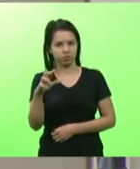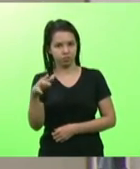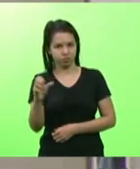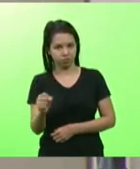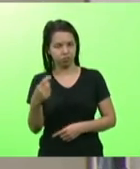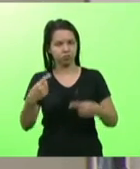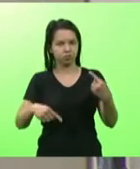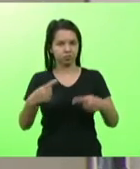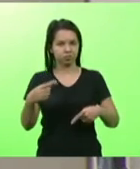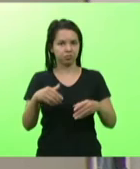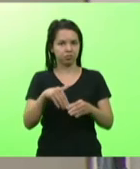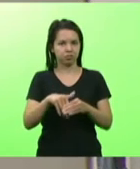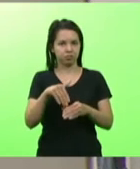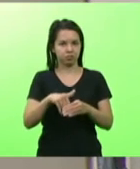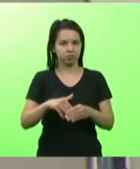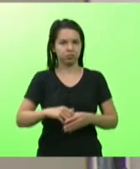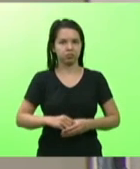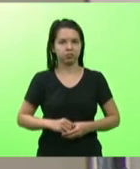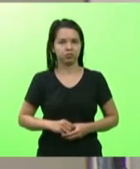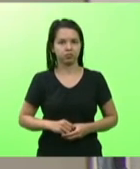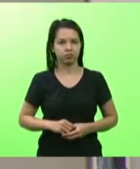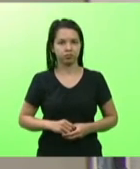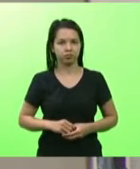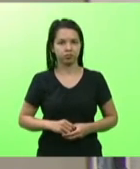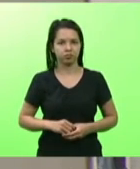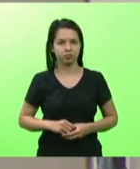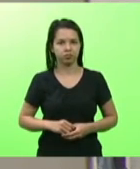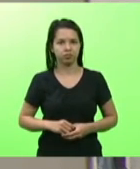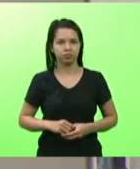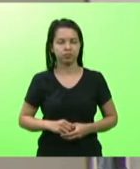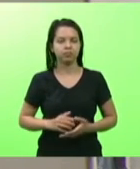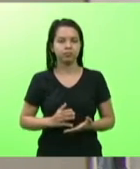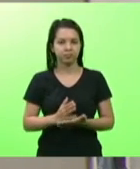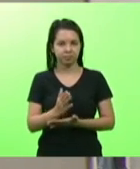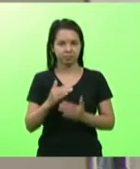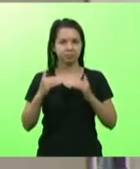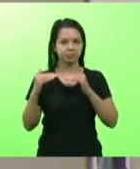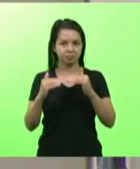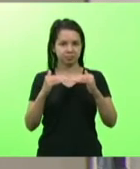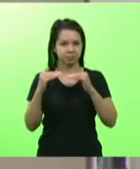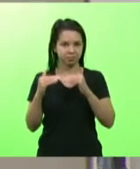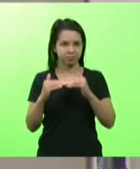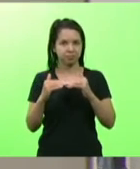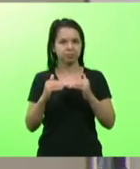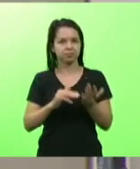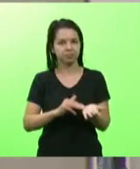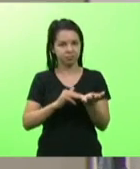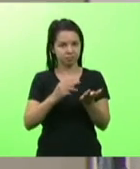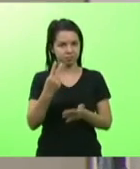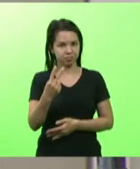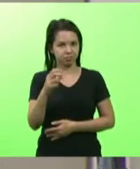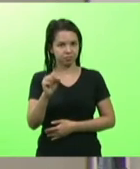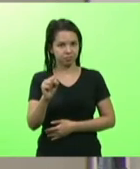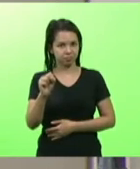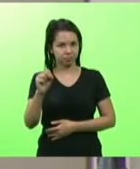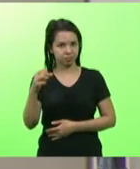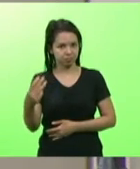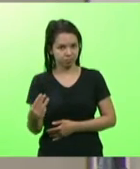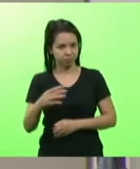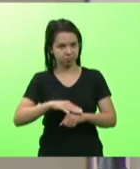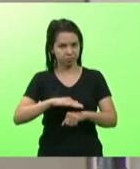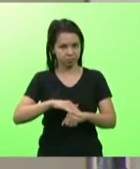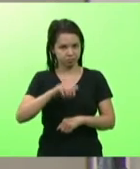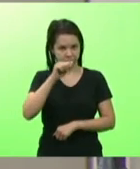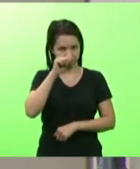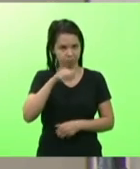discutir em votação deputados que aprovam permanecer como se encontra aprovado por unanimidade Moção 283 autoria de